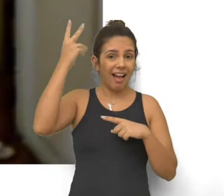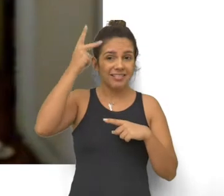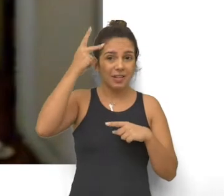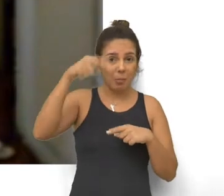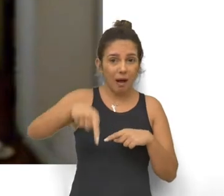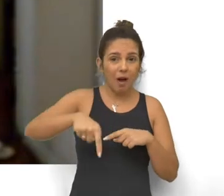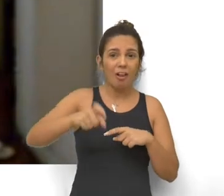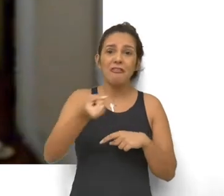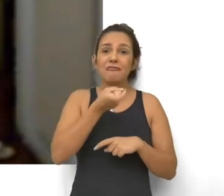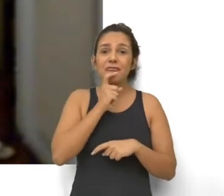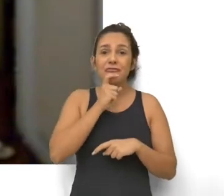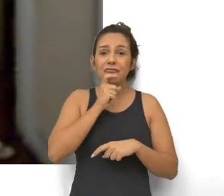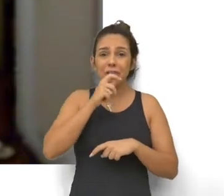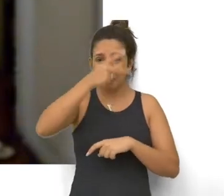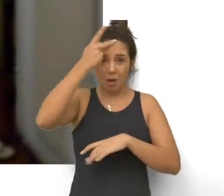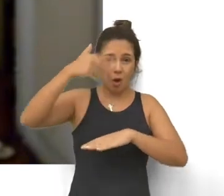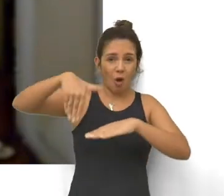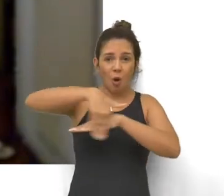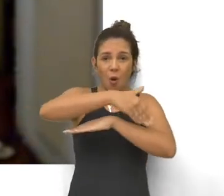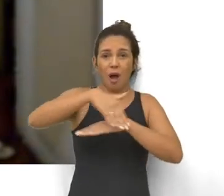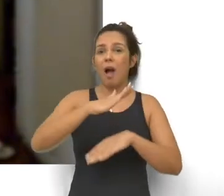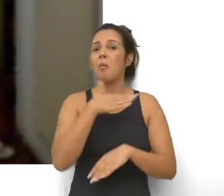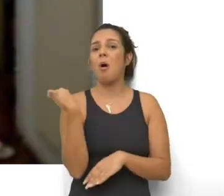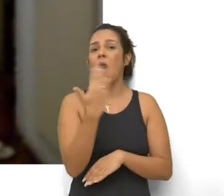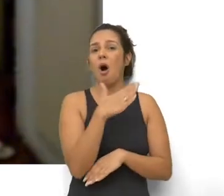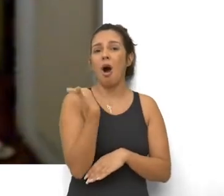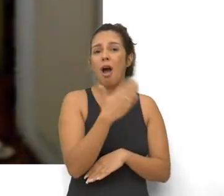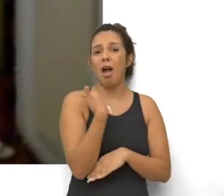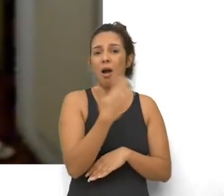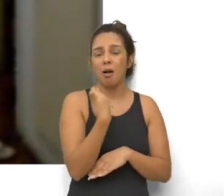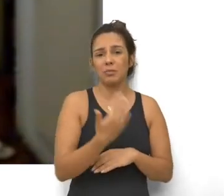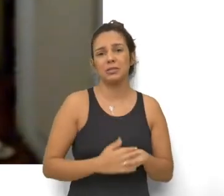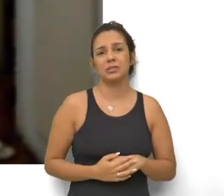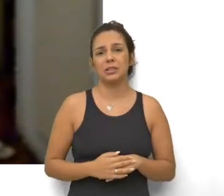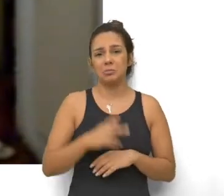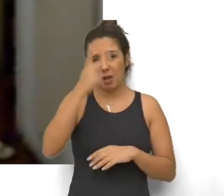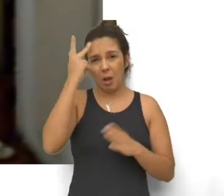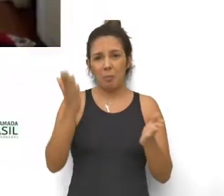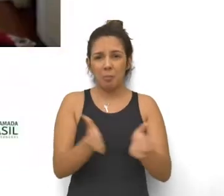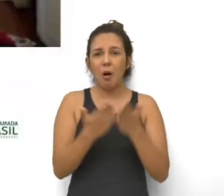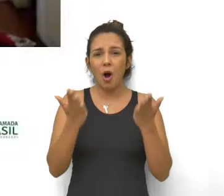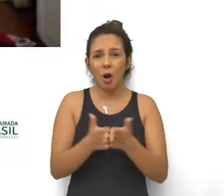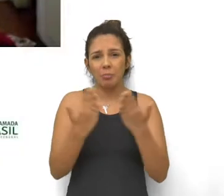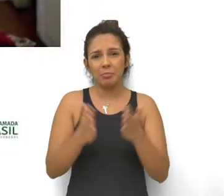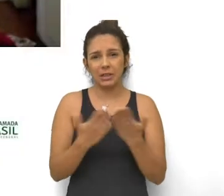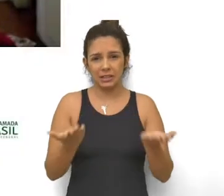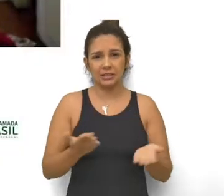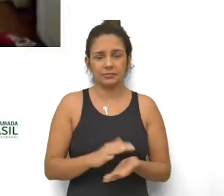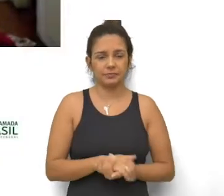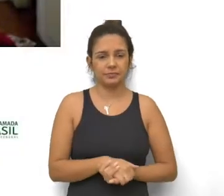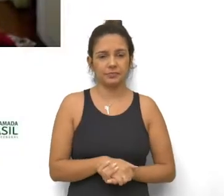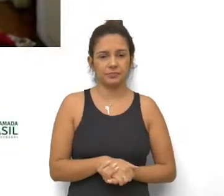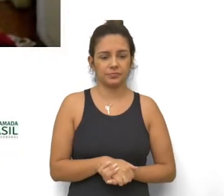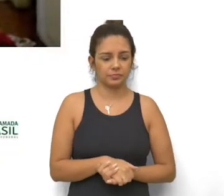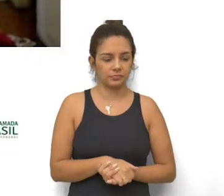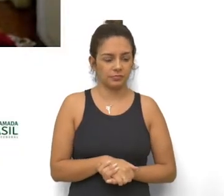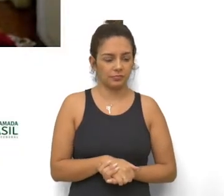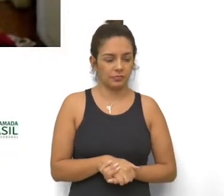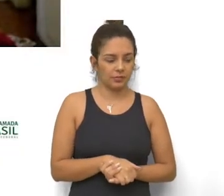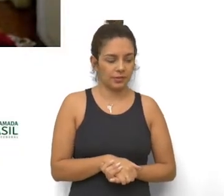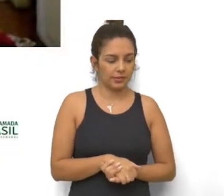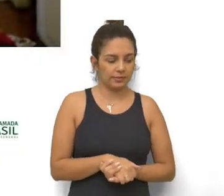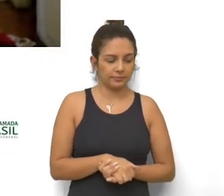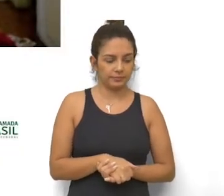pensar no que está acontecendo, não conosco, mas classe média, mas com os pobres. É só completando essa coisa